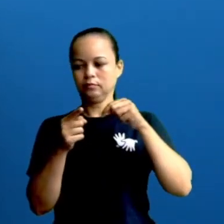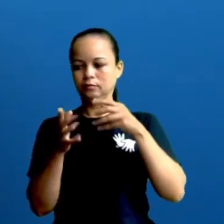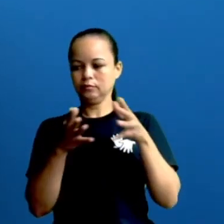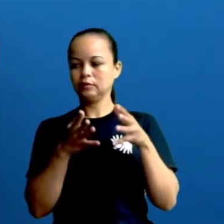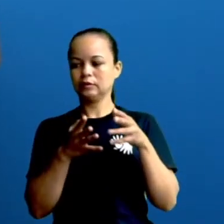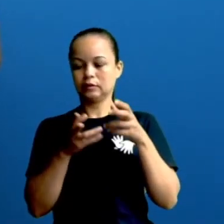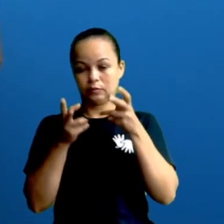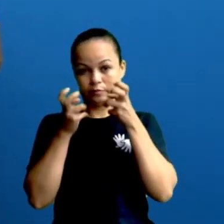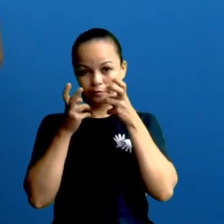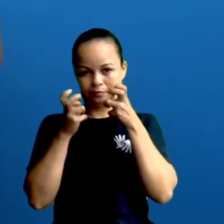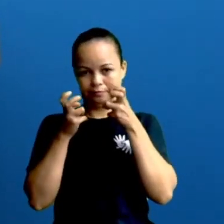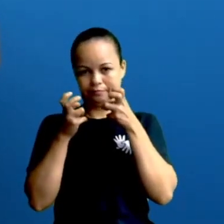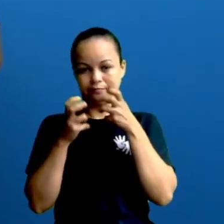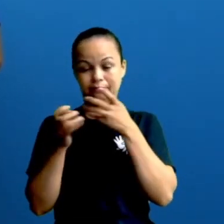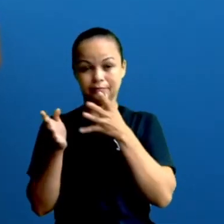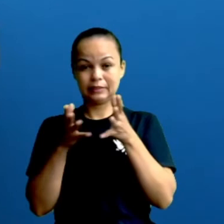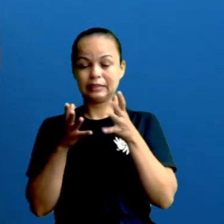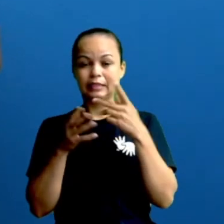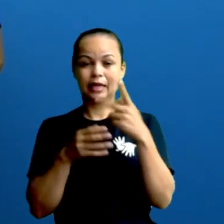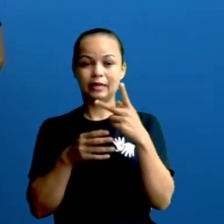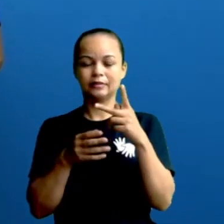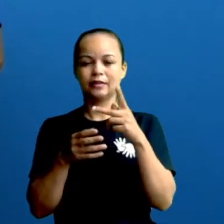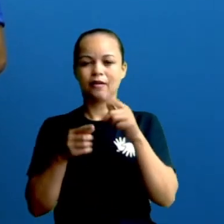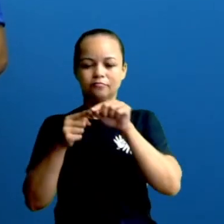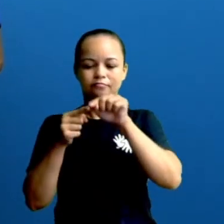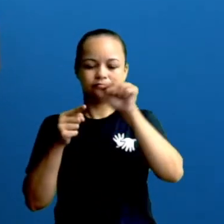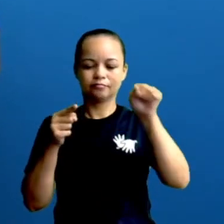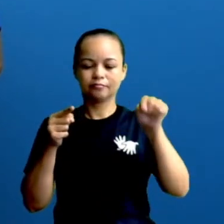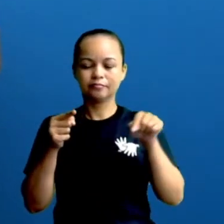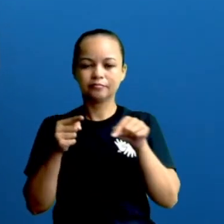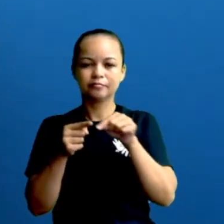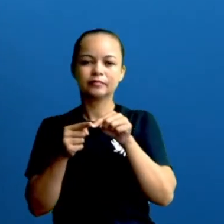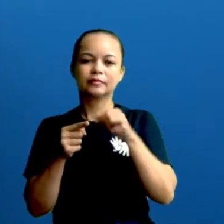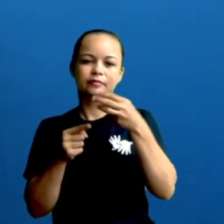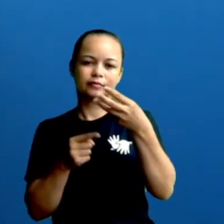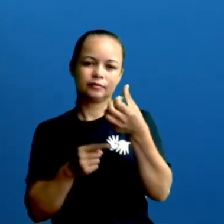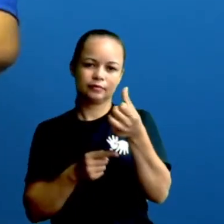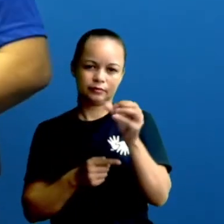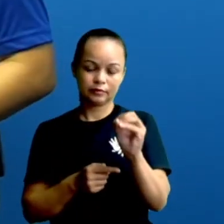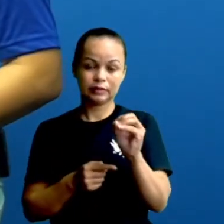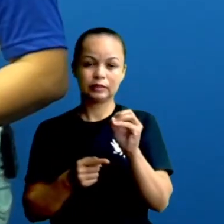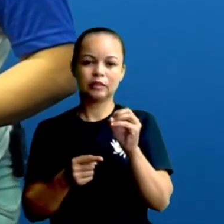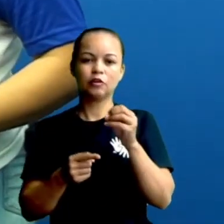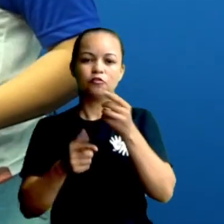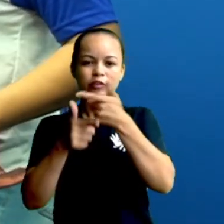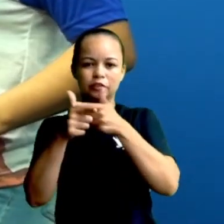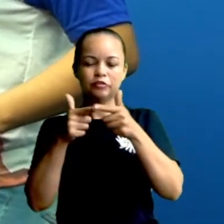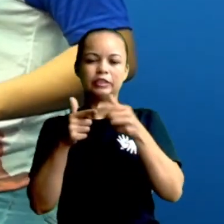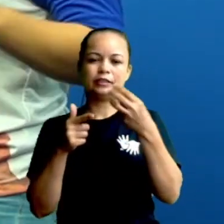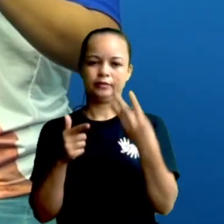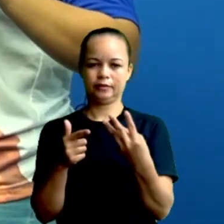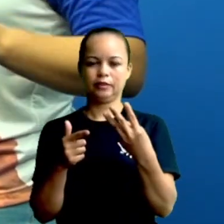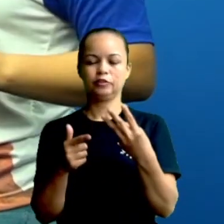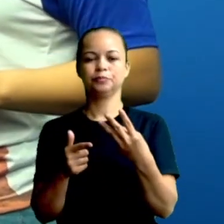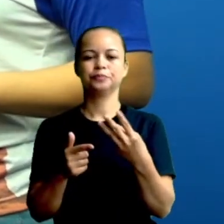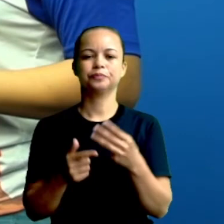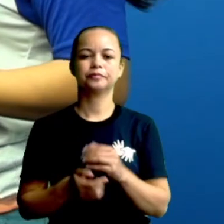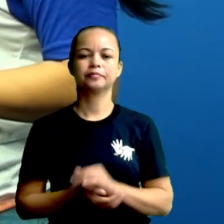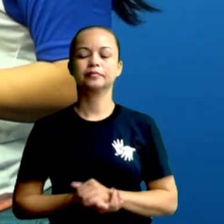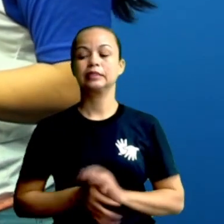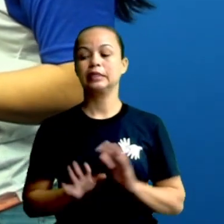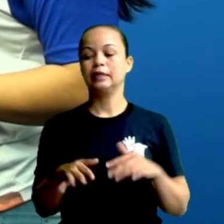cima. Então, essa circunferência, né, essa volta de 360 graus, foi dividida em 3 partes.